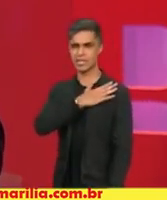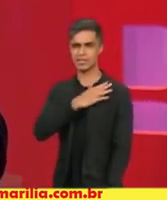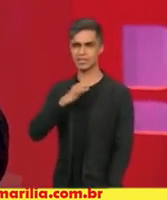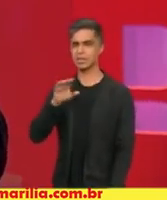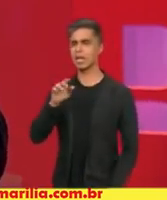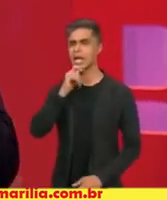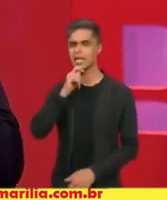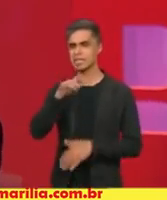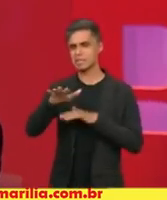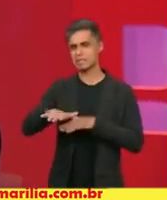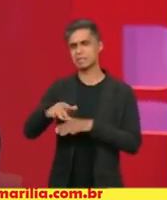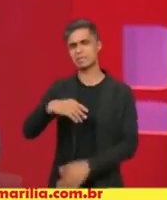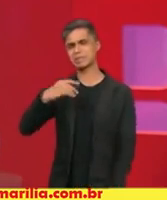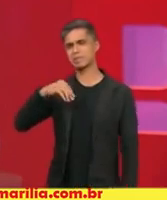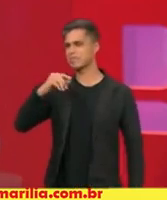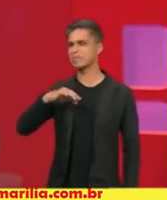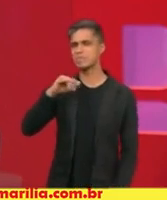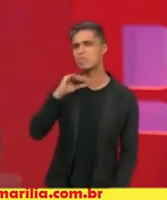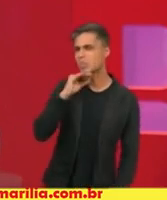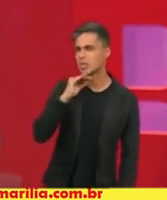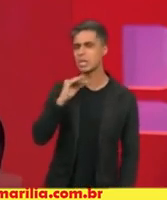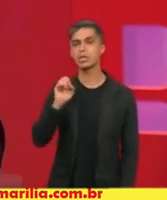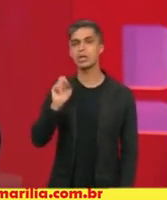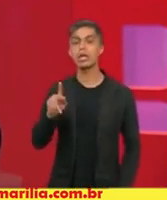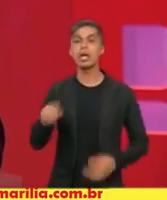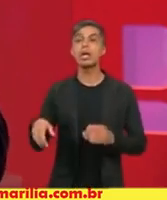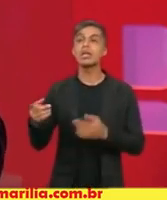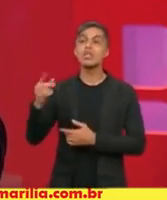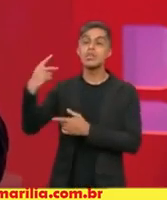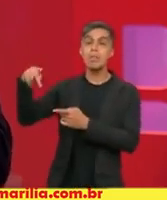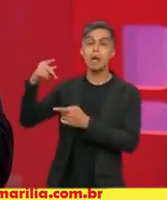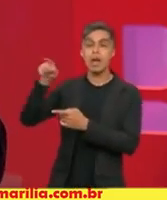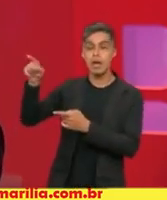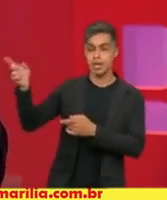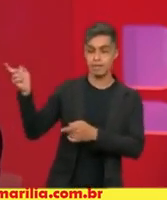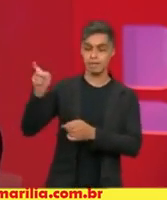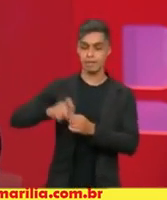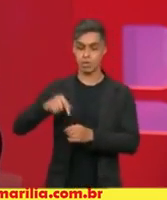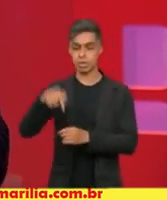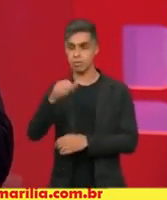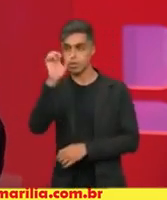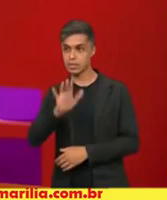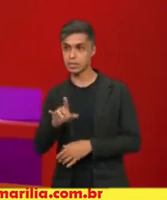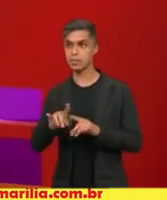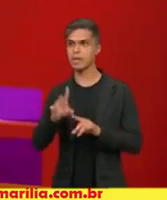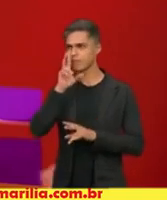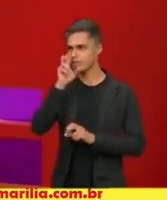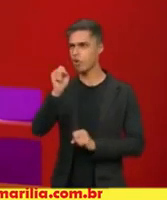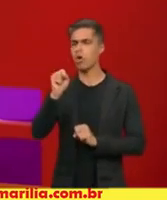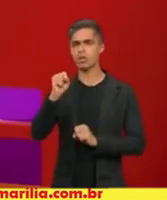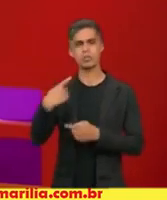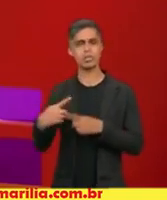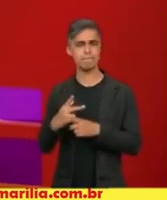né? Ele volta do Paraguai. Primeiro, como ele volta com mais força, me parece, né? Ele volta muito fortalecido por ter